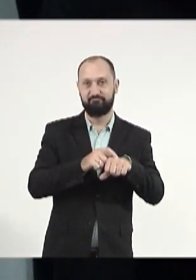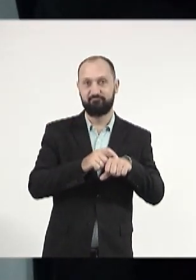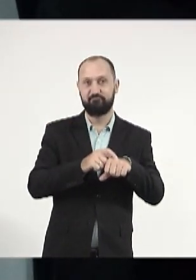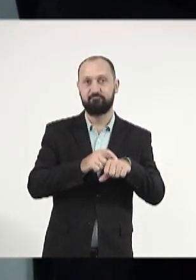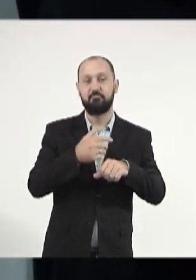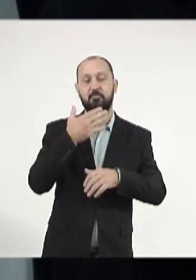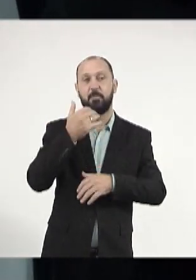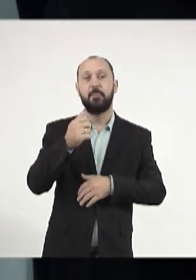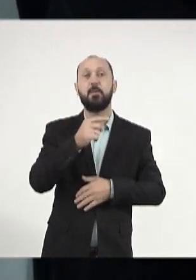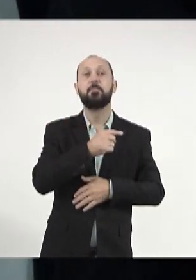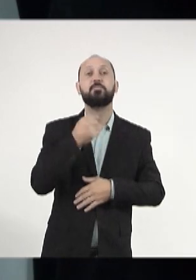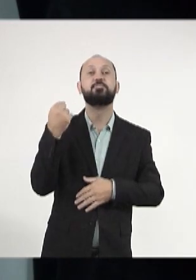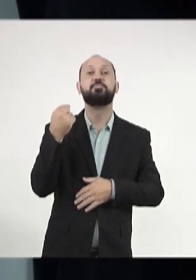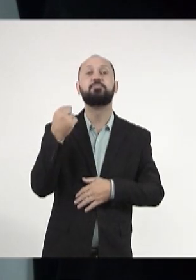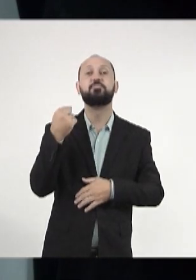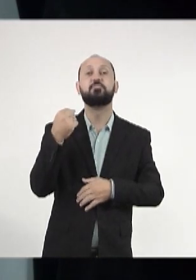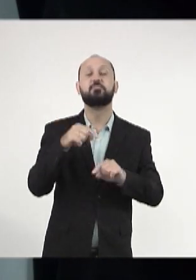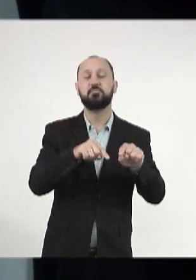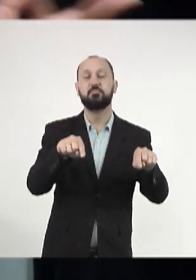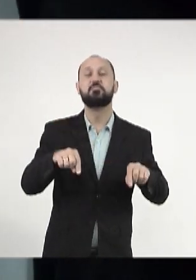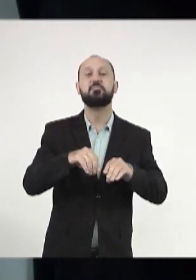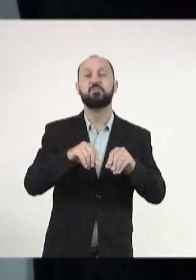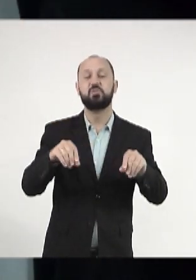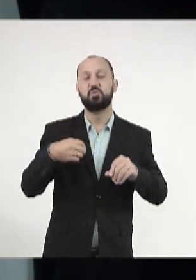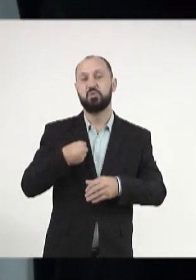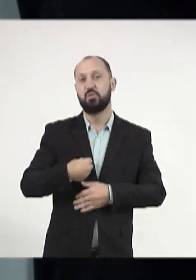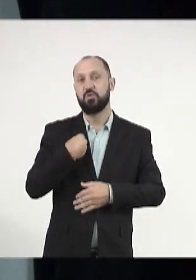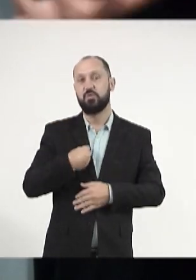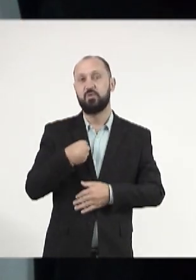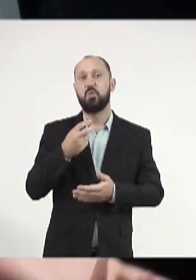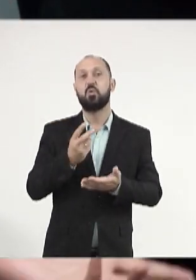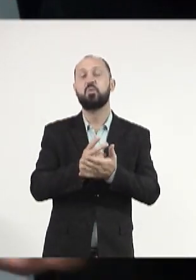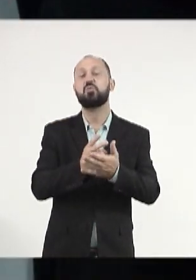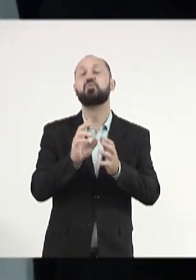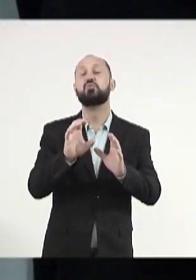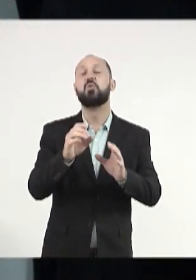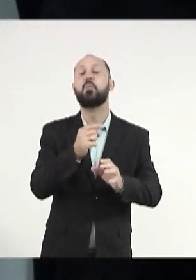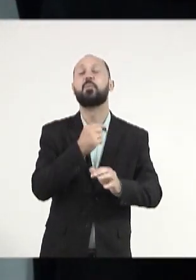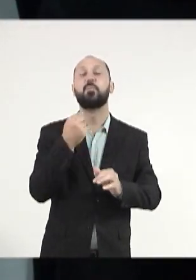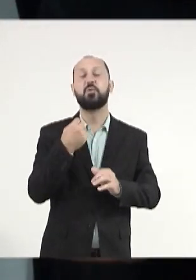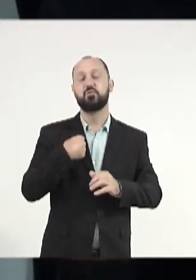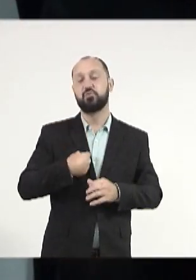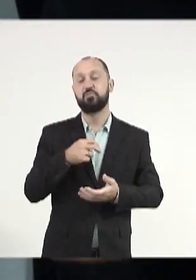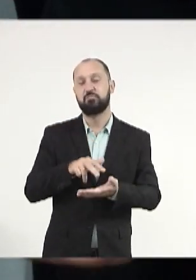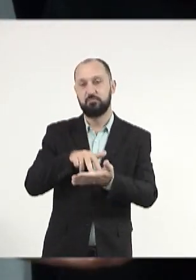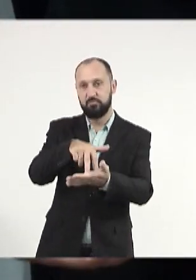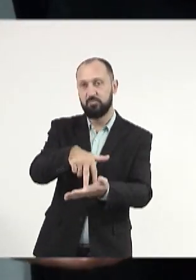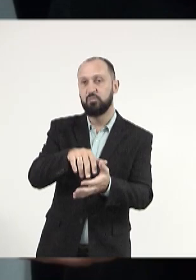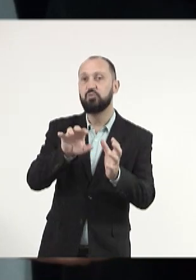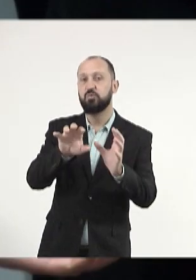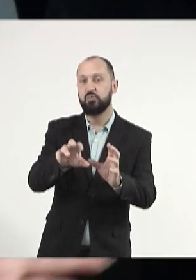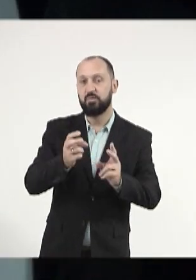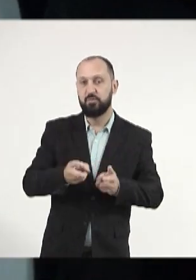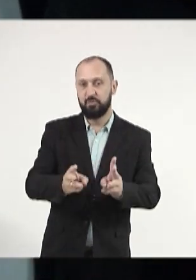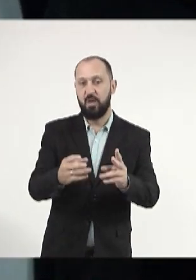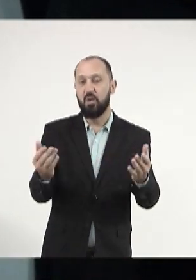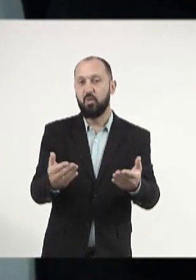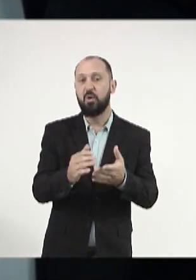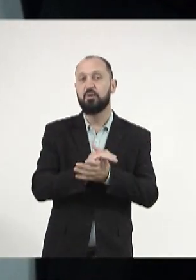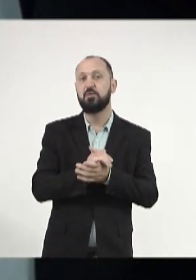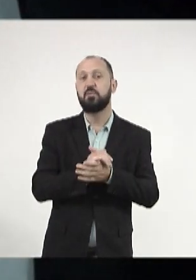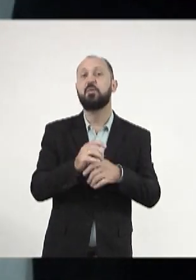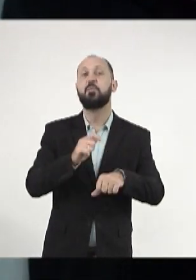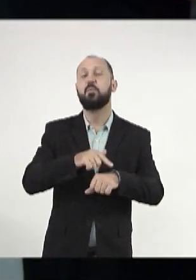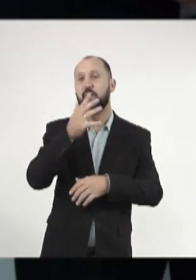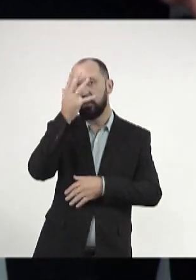que preferem morrer pelos seus territórios do que viver ou manter-se mortos vivos da forma como estão agora. Então, a